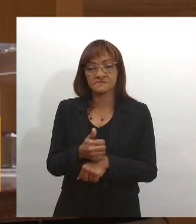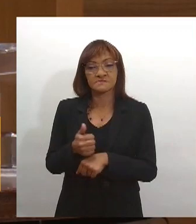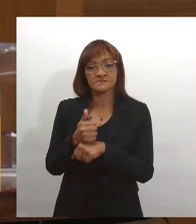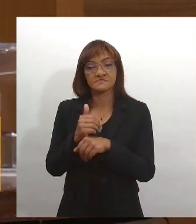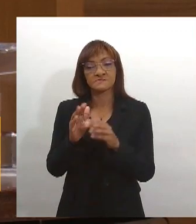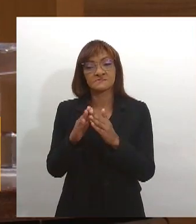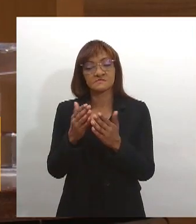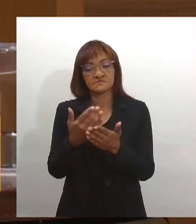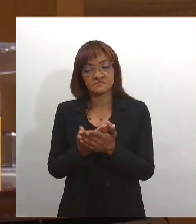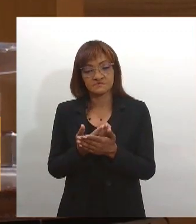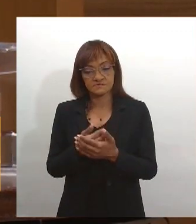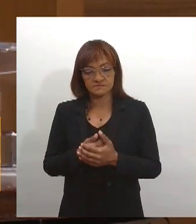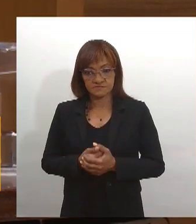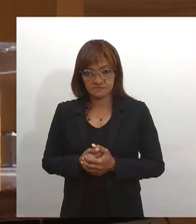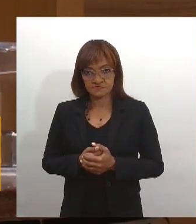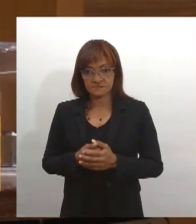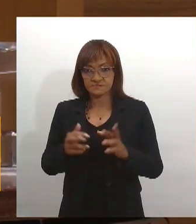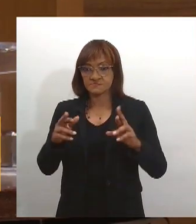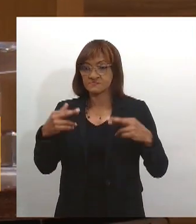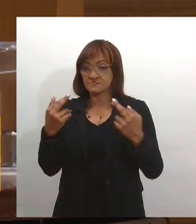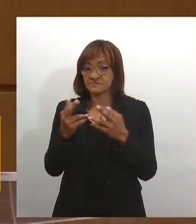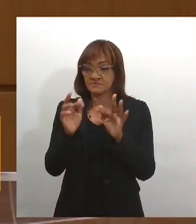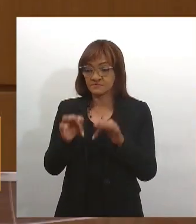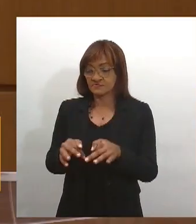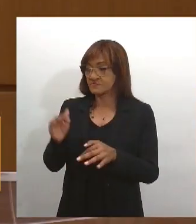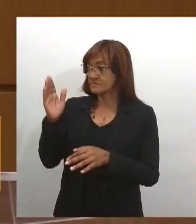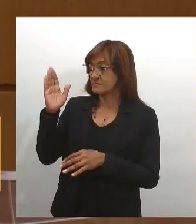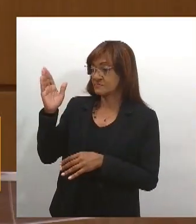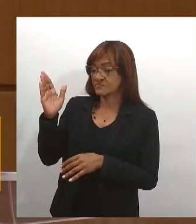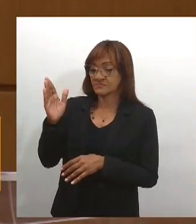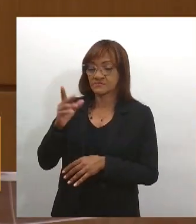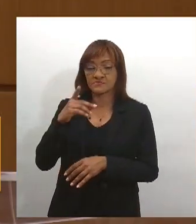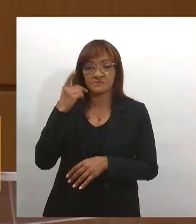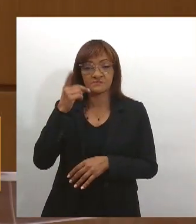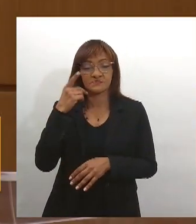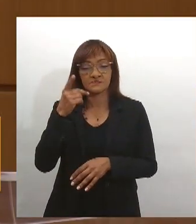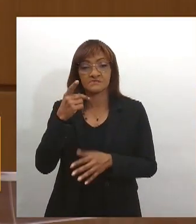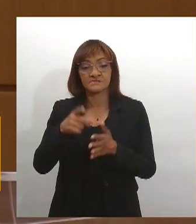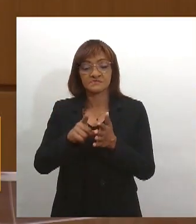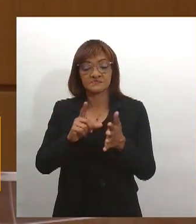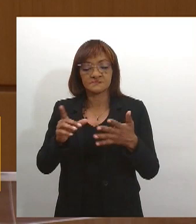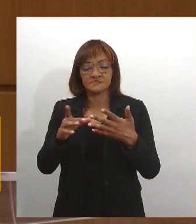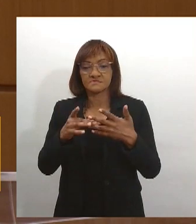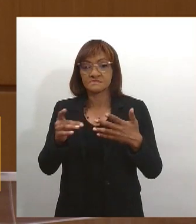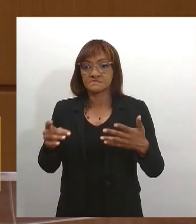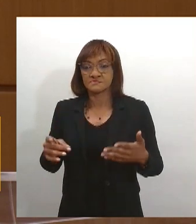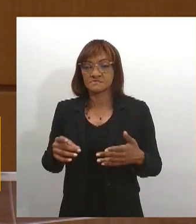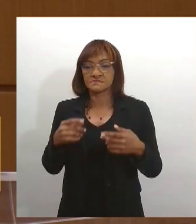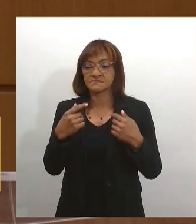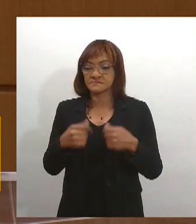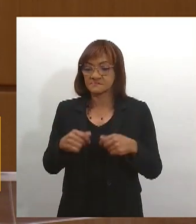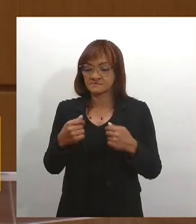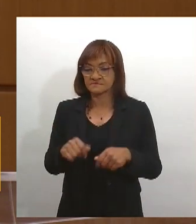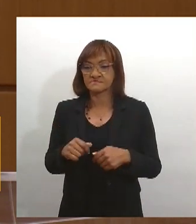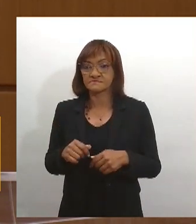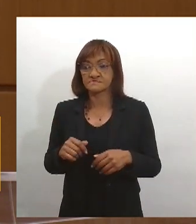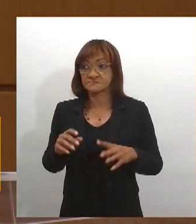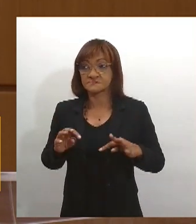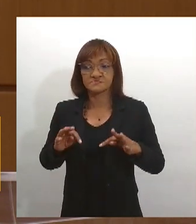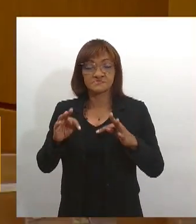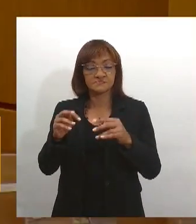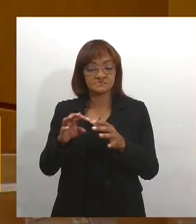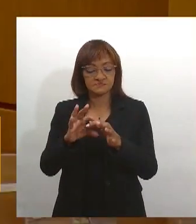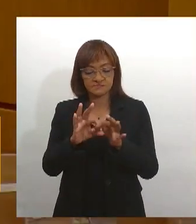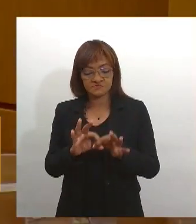grande expediente, o deputado Chico do Correio, do PT, destacou a necessidade da união de forças no combate à violência contra a